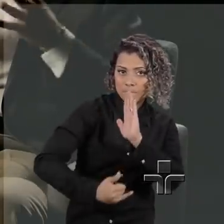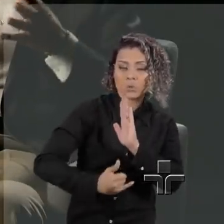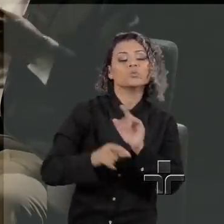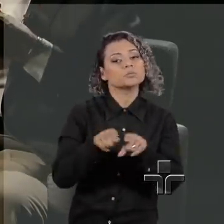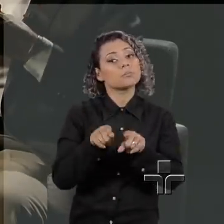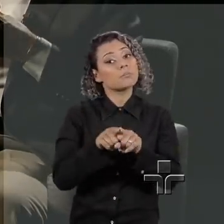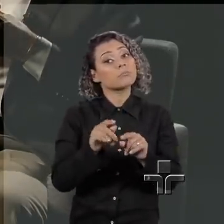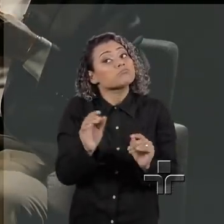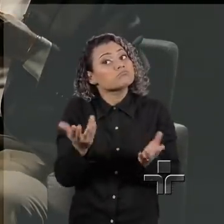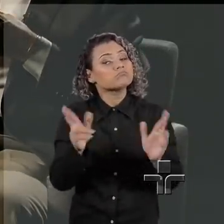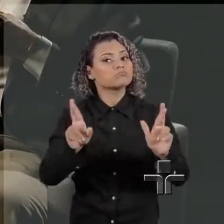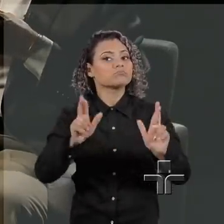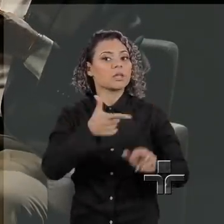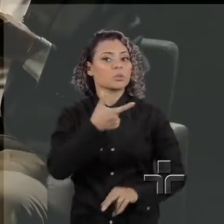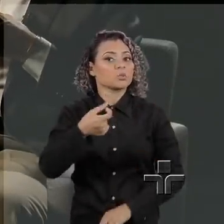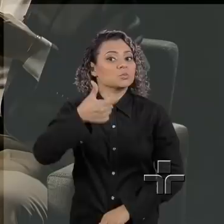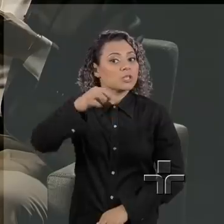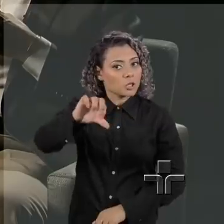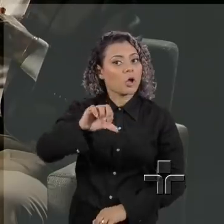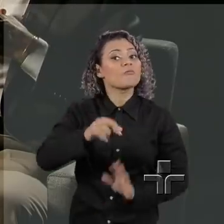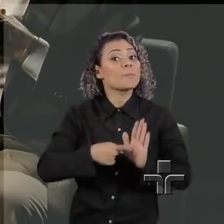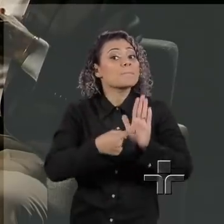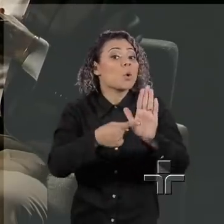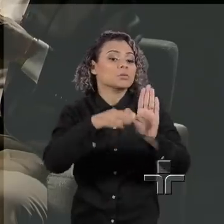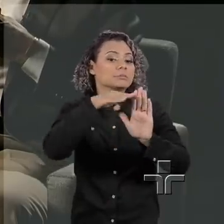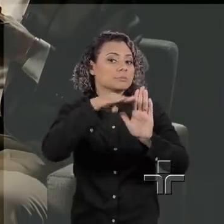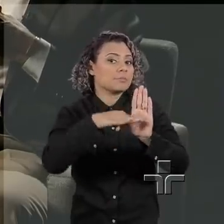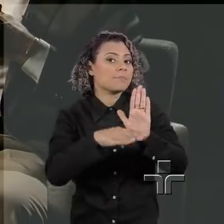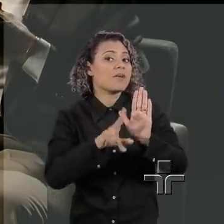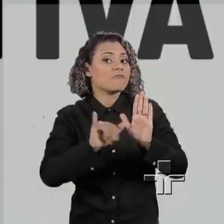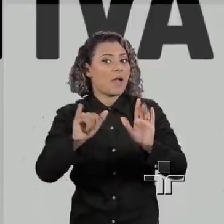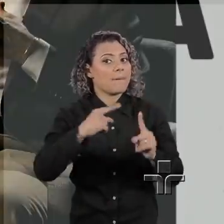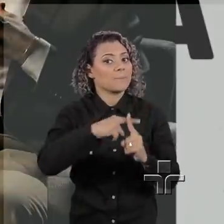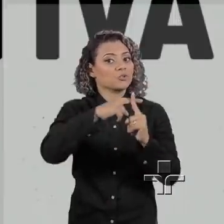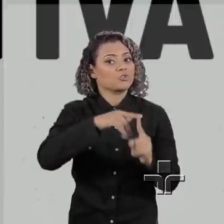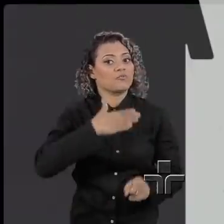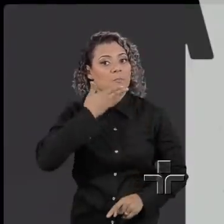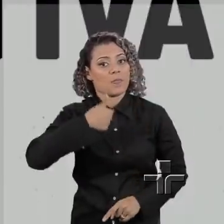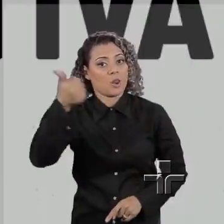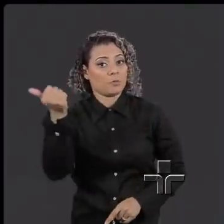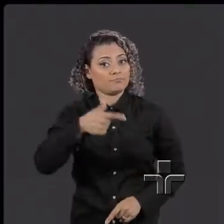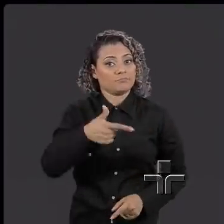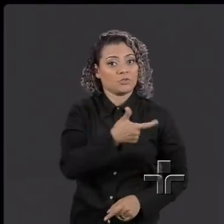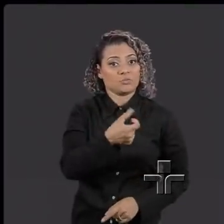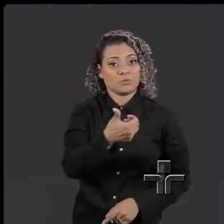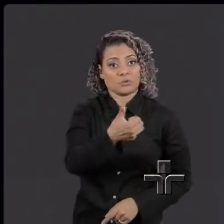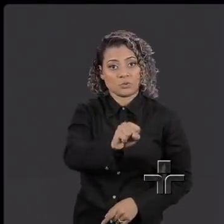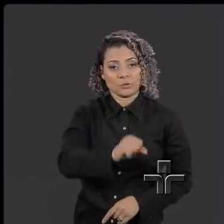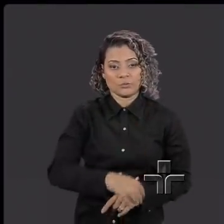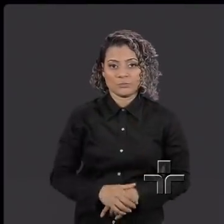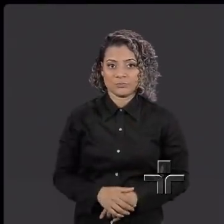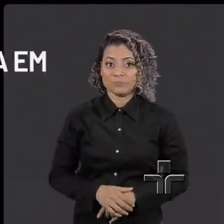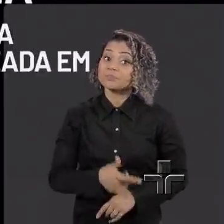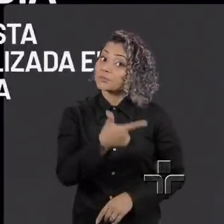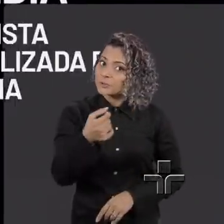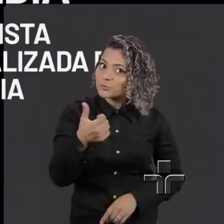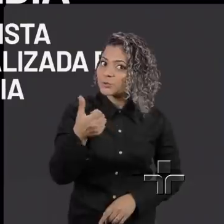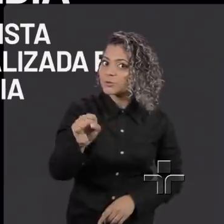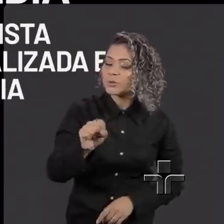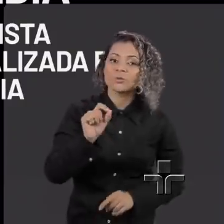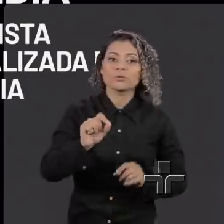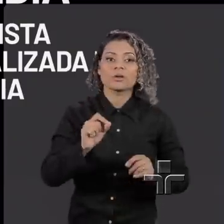natureza. Então, o ano que vem, tudo indica, vai ser um pouco mais positivo do que esse ano. Olha, gente, 2018 foi o ano